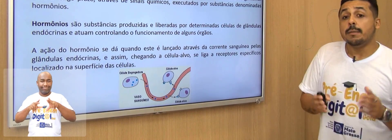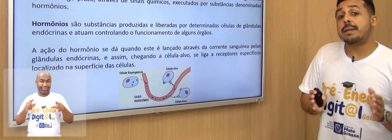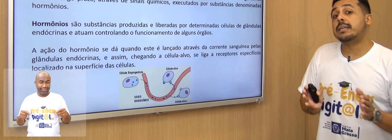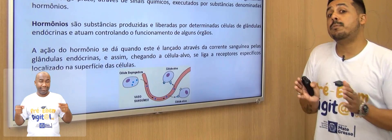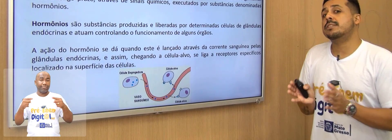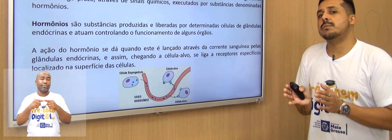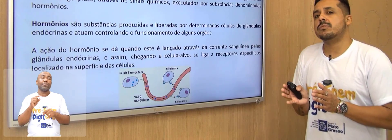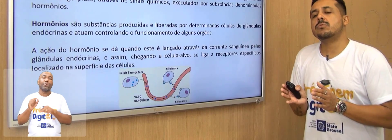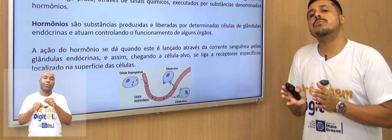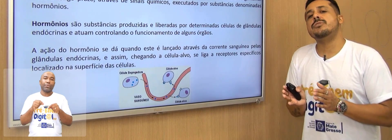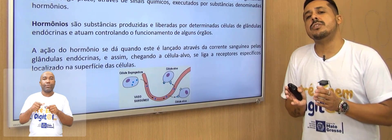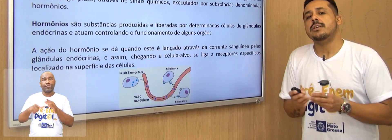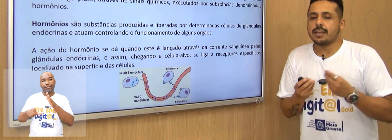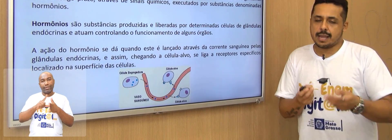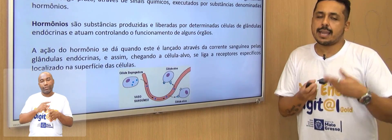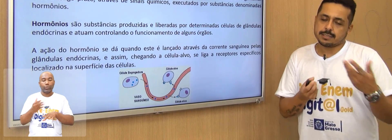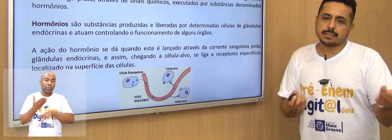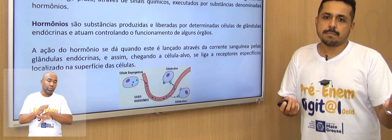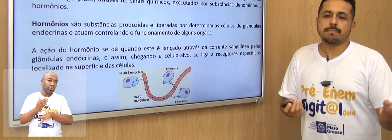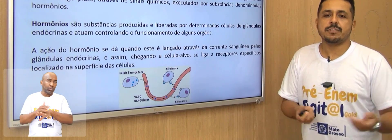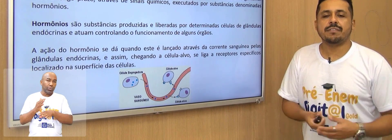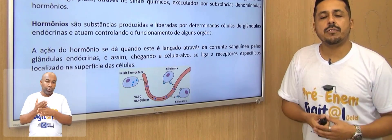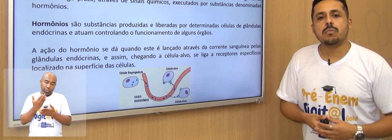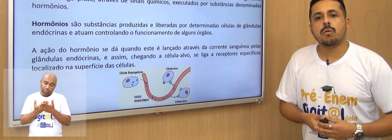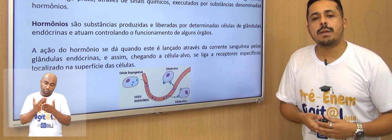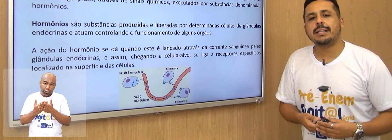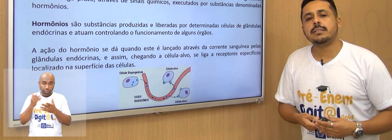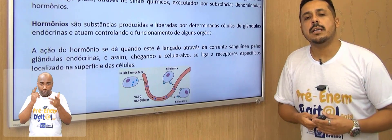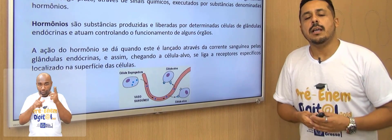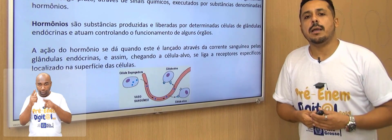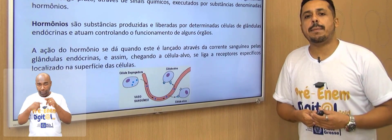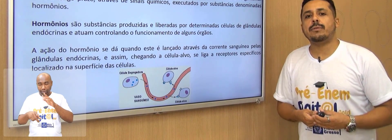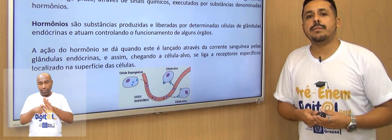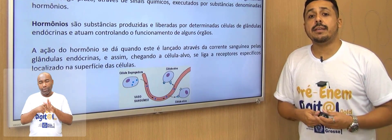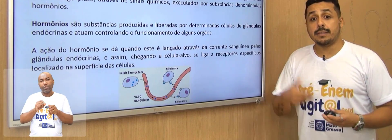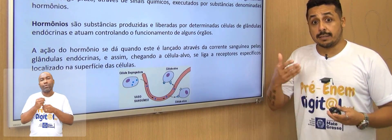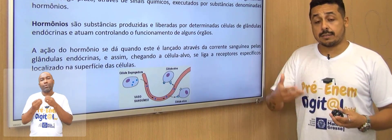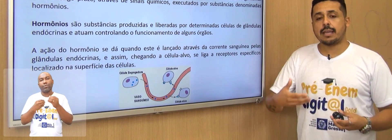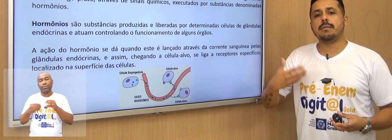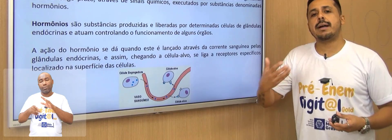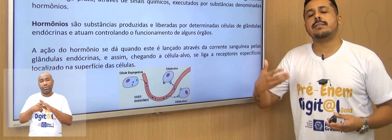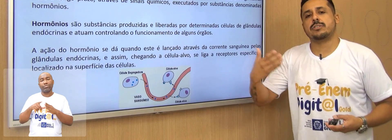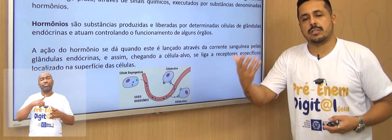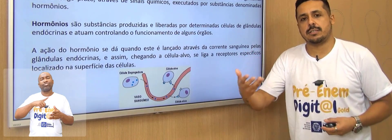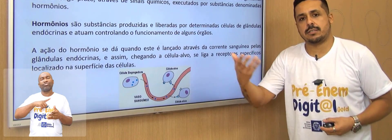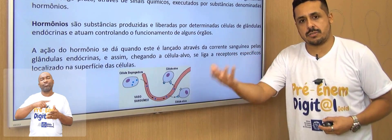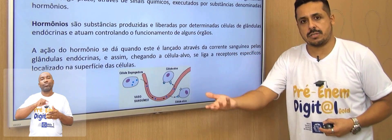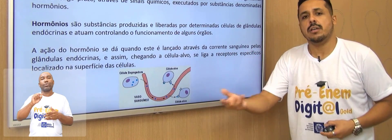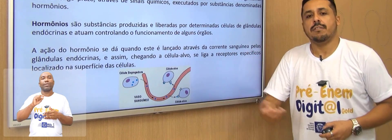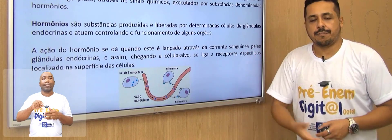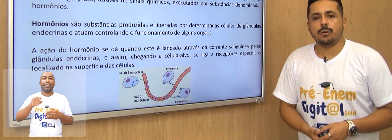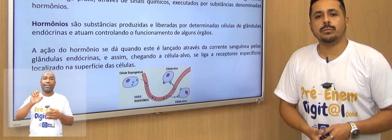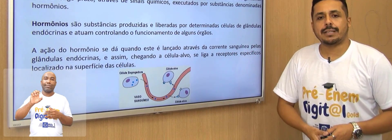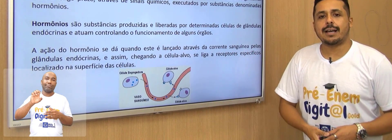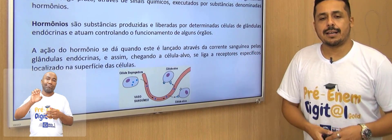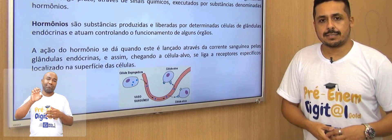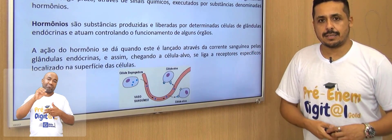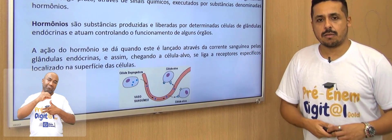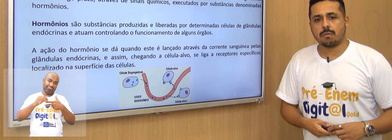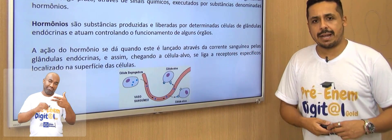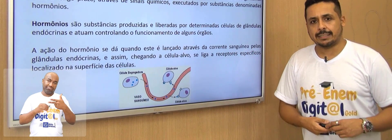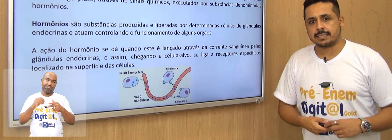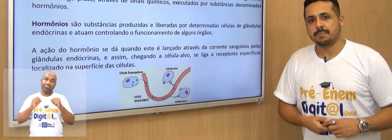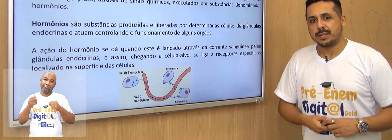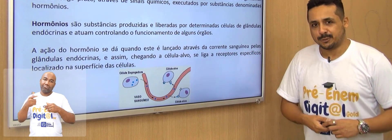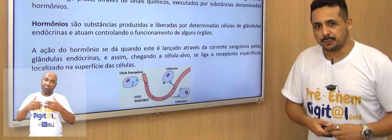hormonais para que possamos discutir aquelas que já foram cobradas pelo Enem e que têm mais chances de voltar a